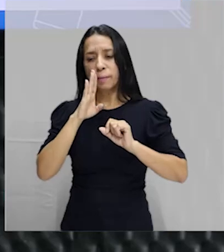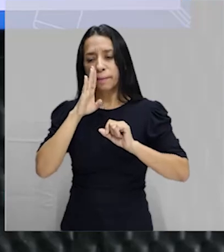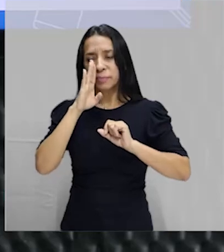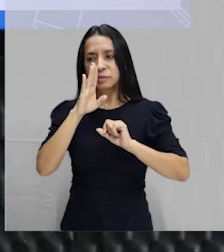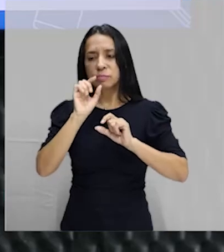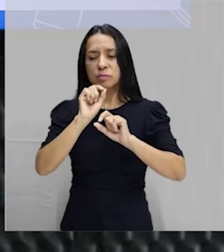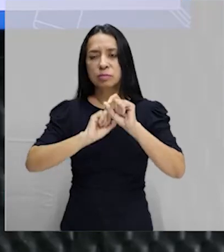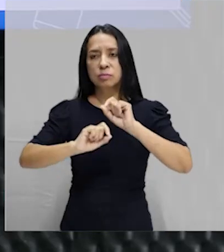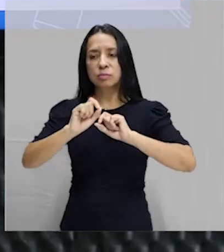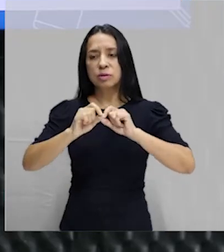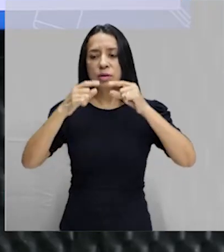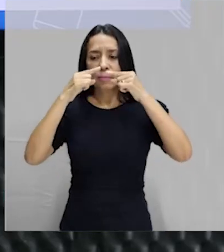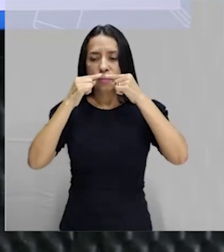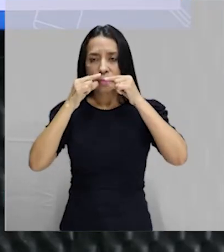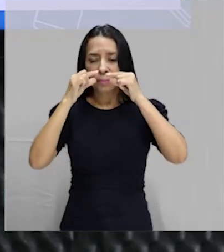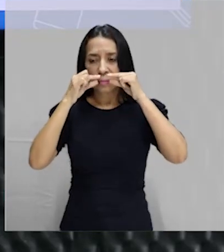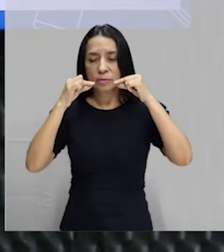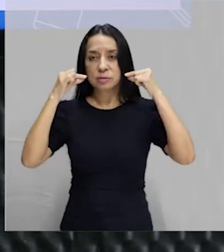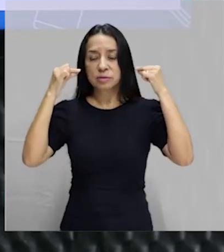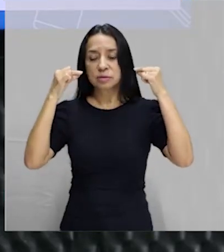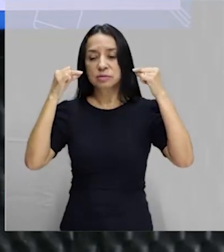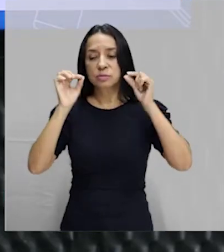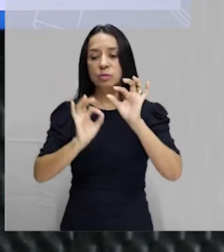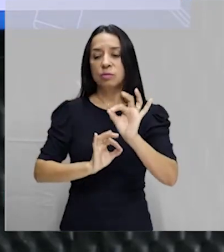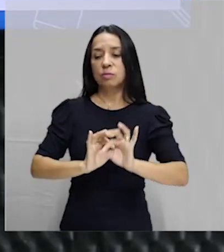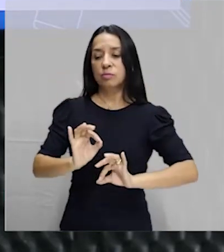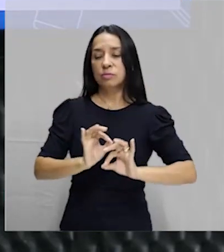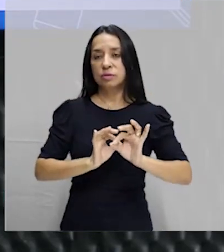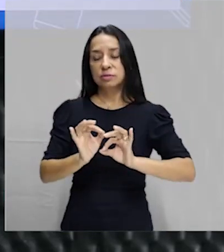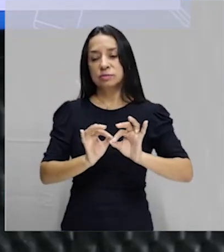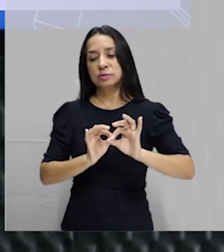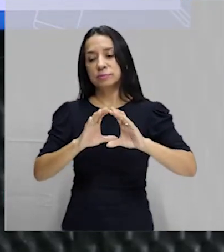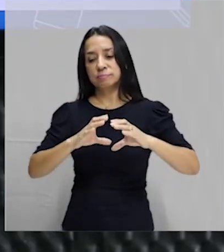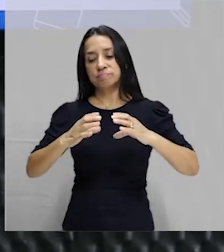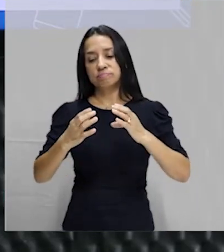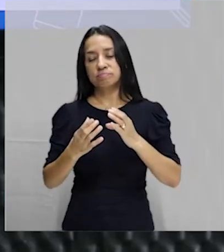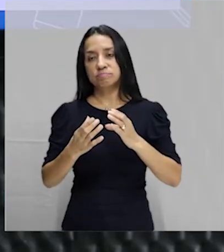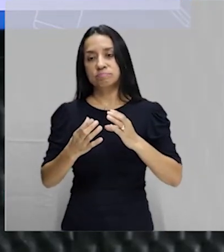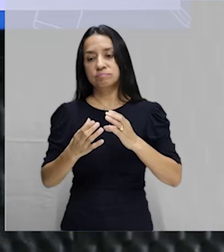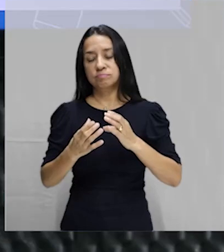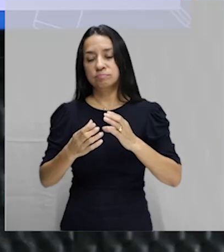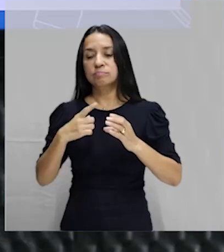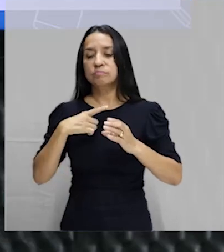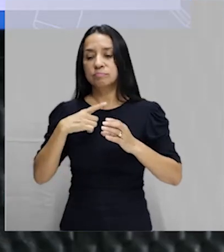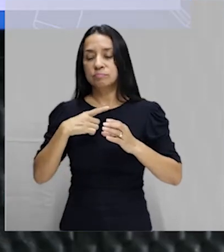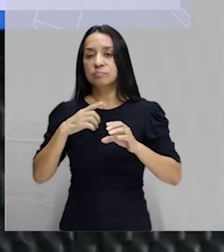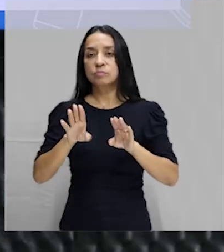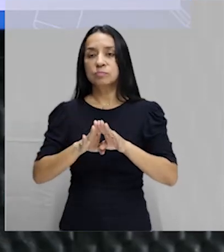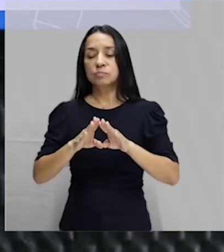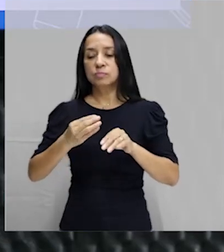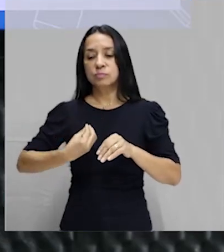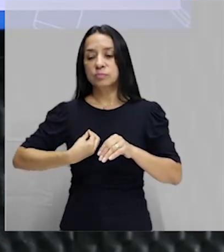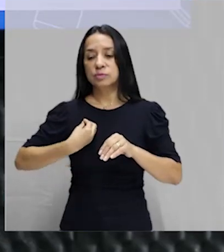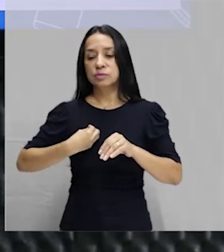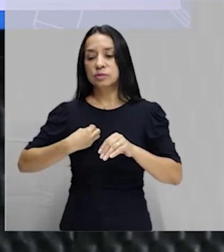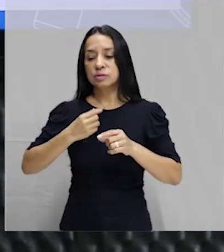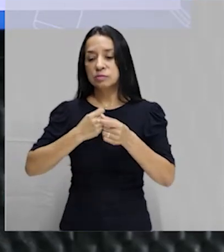patriarcalismo vai organizar essas comunidades gentílicas. Nós temos a presença de uma